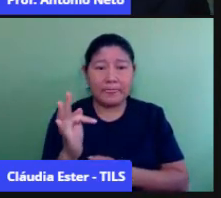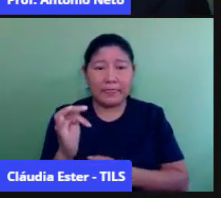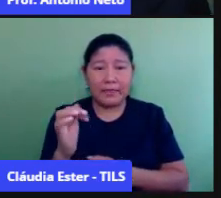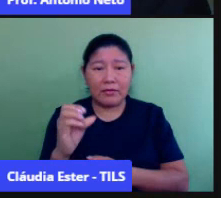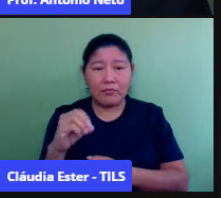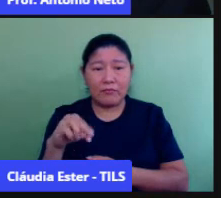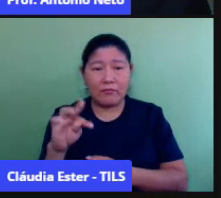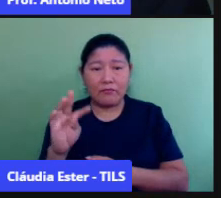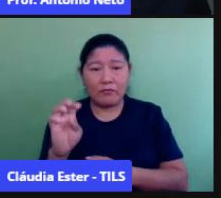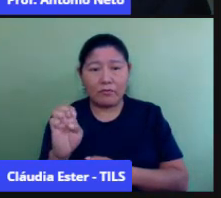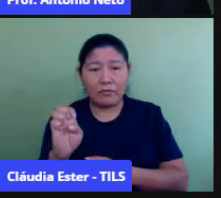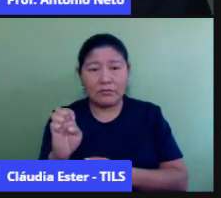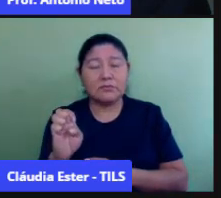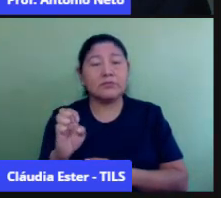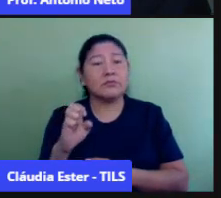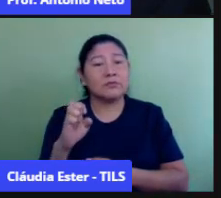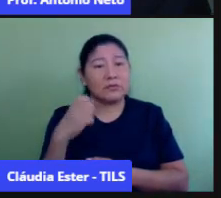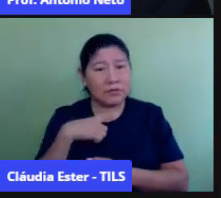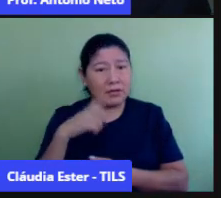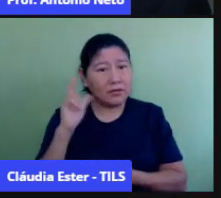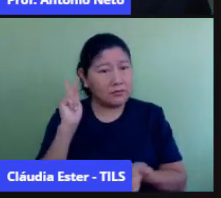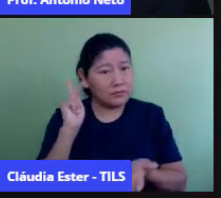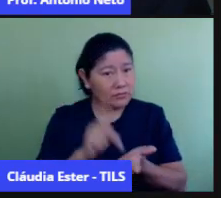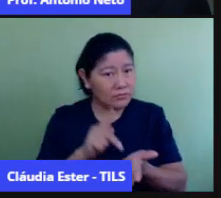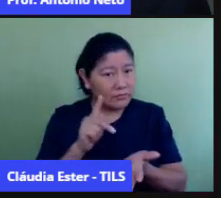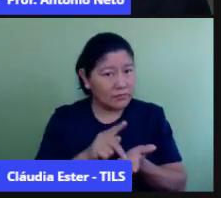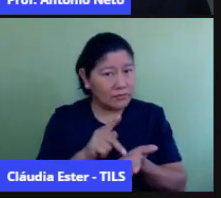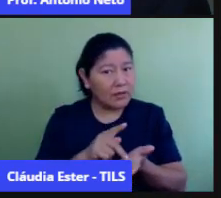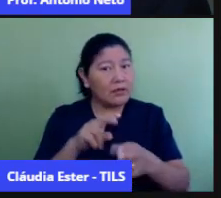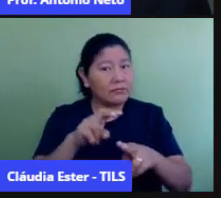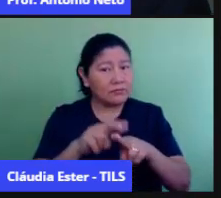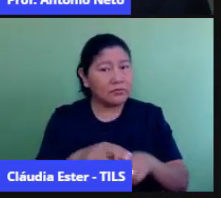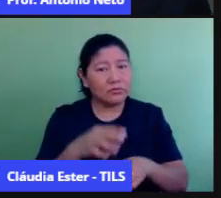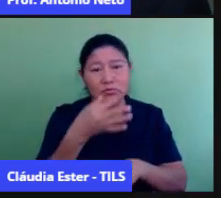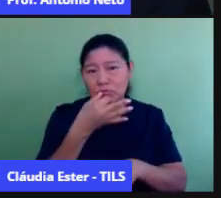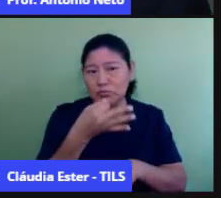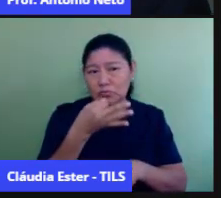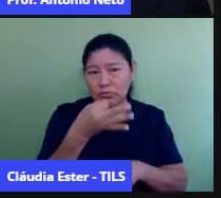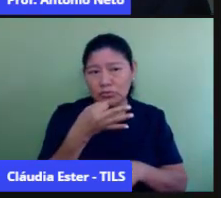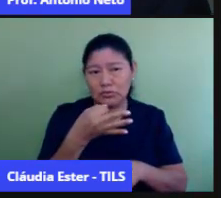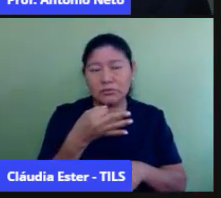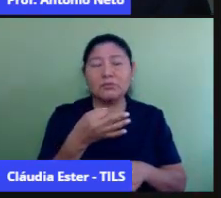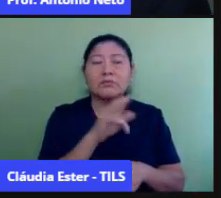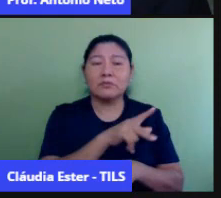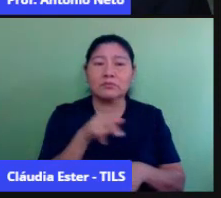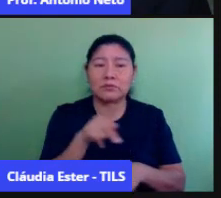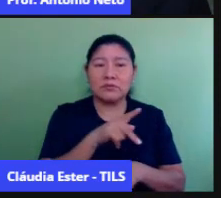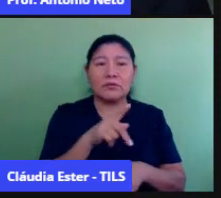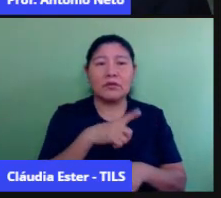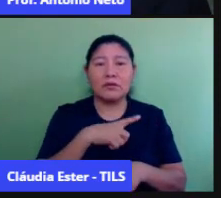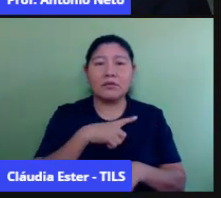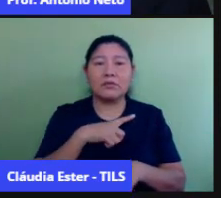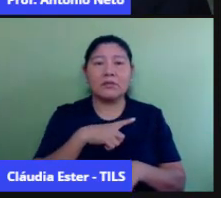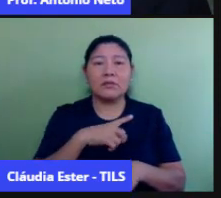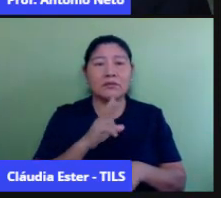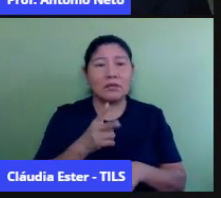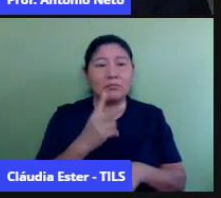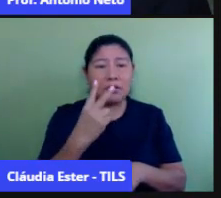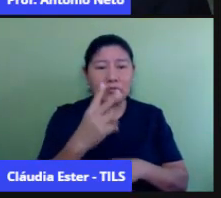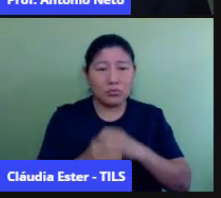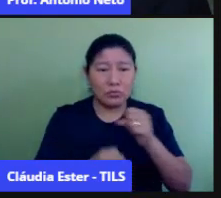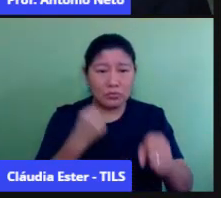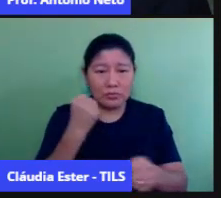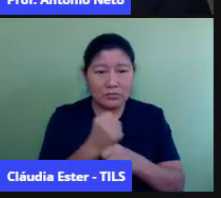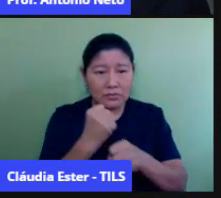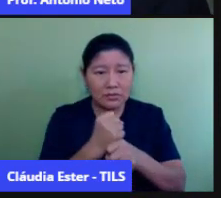sempre dou como sugestão aos professores, existe a cada 2 anos um relatório que